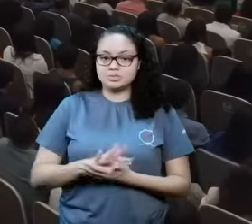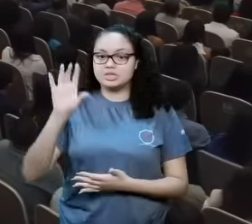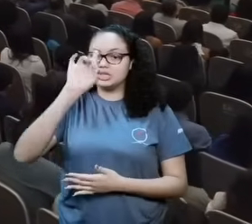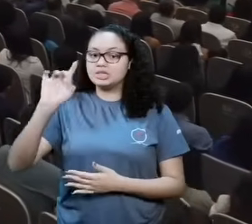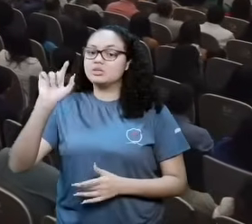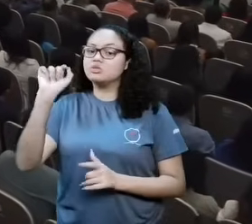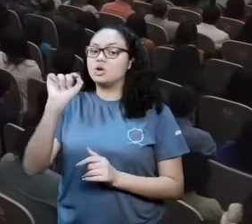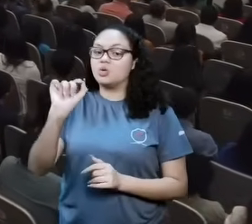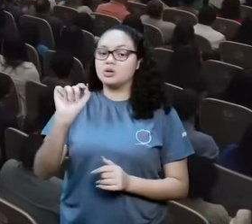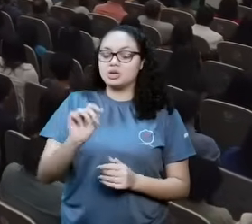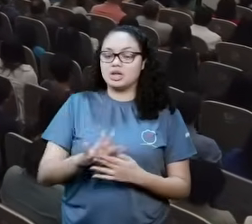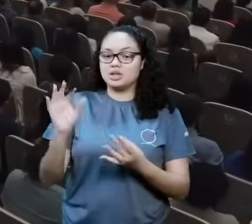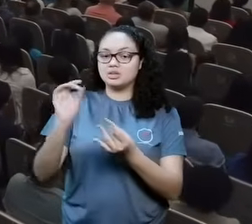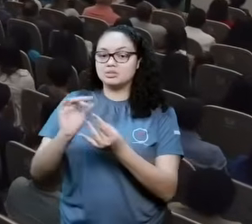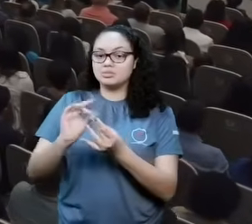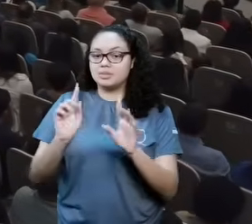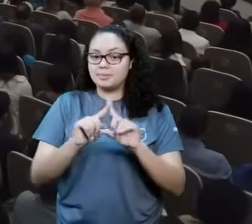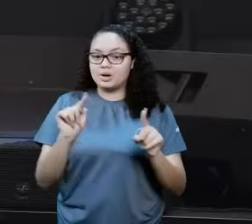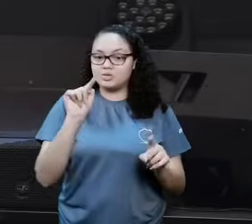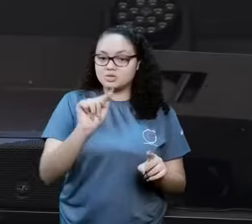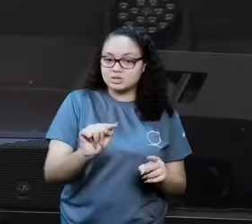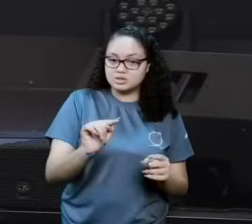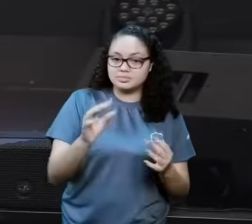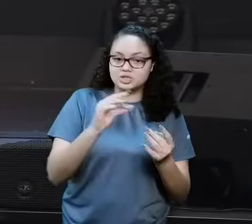Deus é o quê? Mas você é o quê?